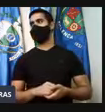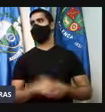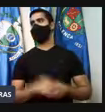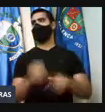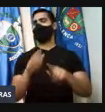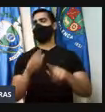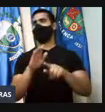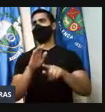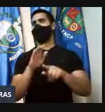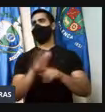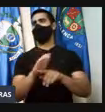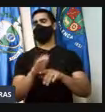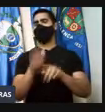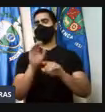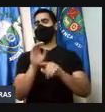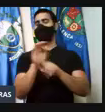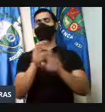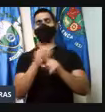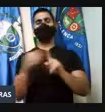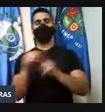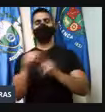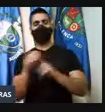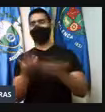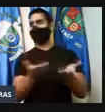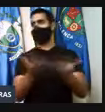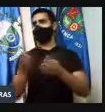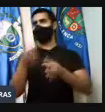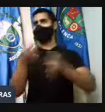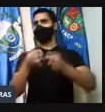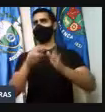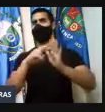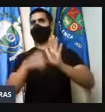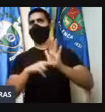ao Setor Cultural, encaminhar para a Comissão de Constituição e Justiça e Redação.